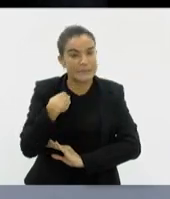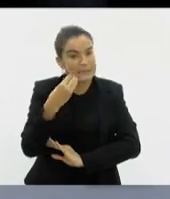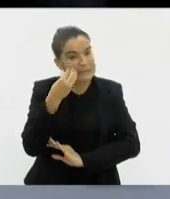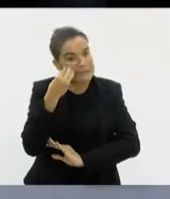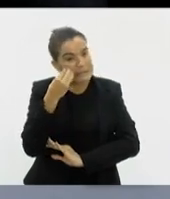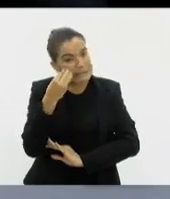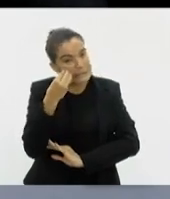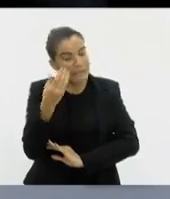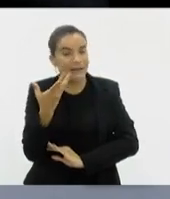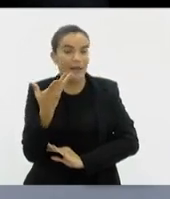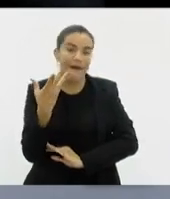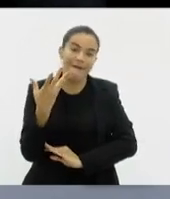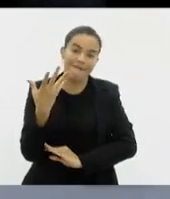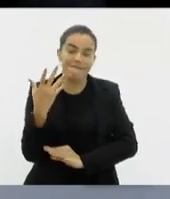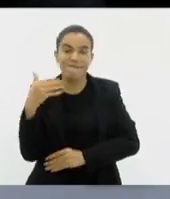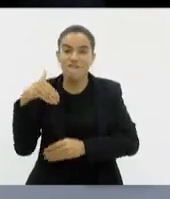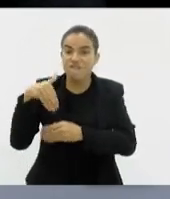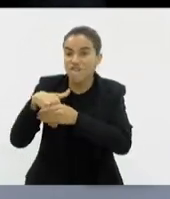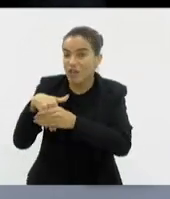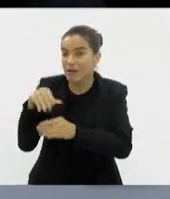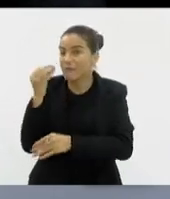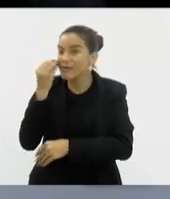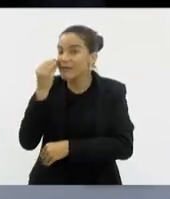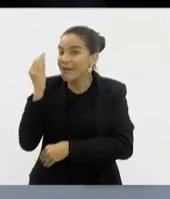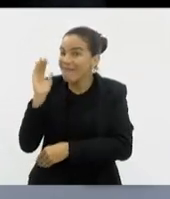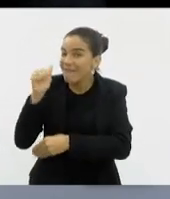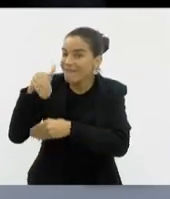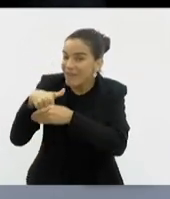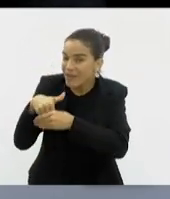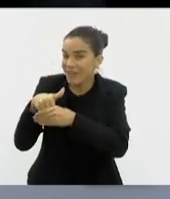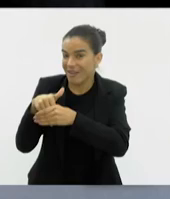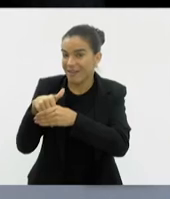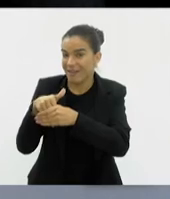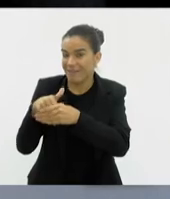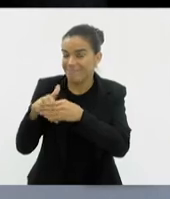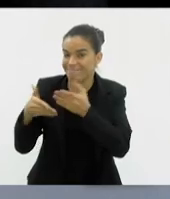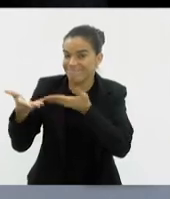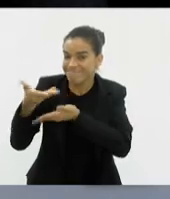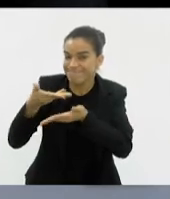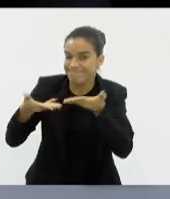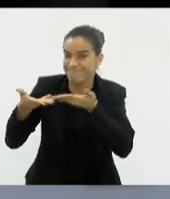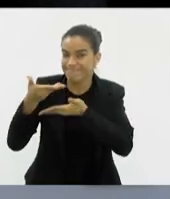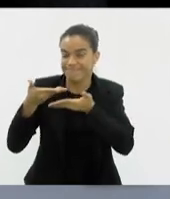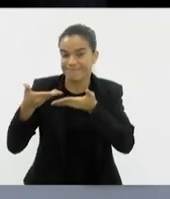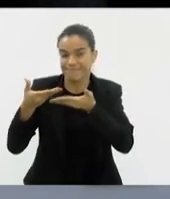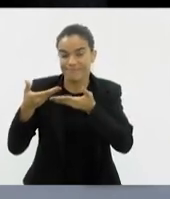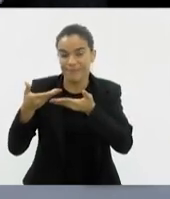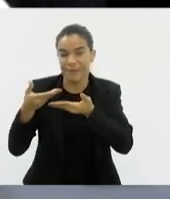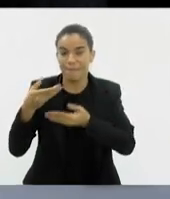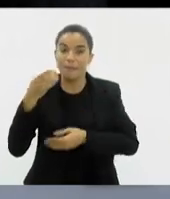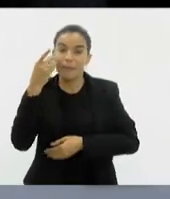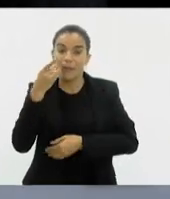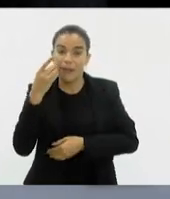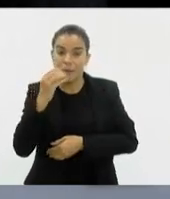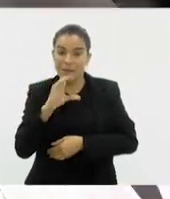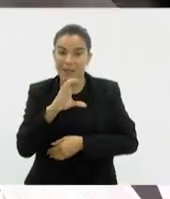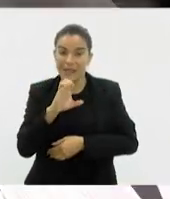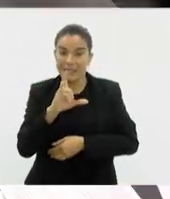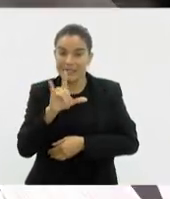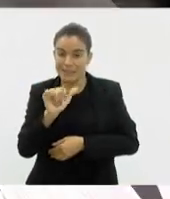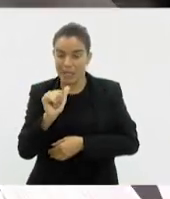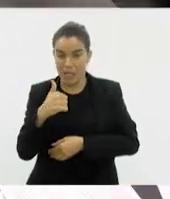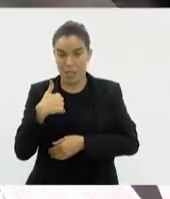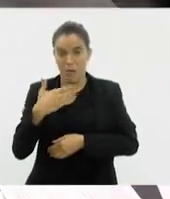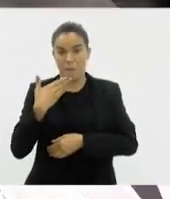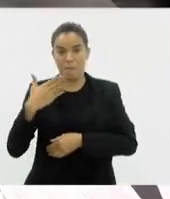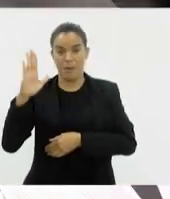fazer um voto conciliador. Perfeito. Tentar, então, vamos, que eu vou garantir. Vou pedir a deputada Célia também, se a deputada Célia não... Eu peço vista do da deputada